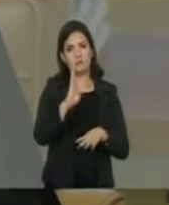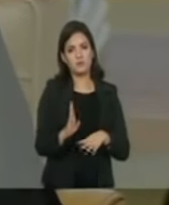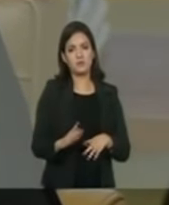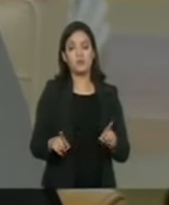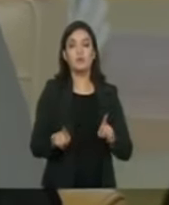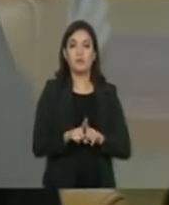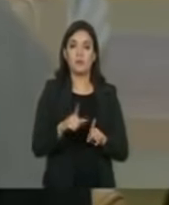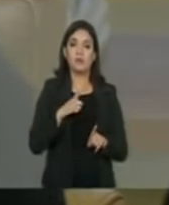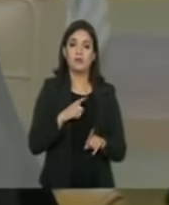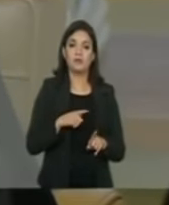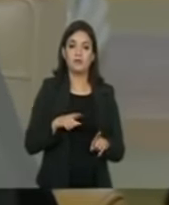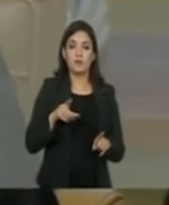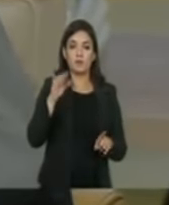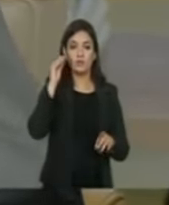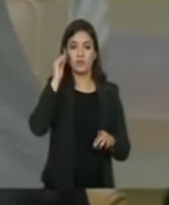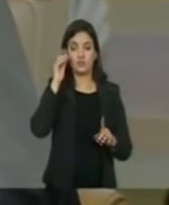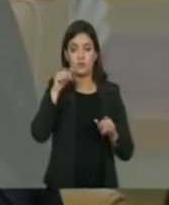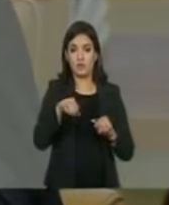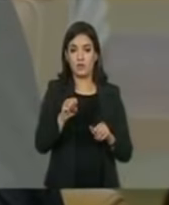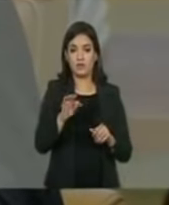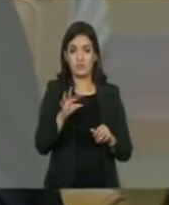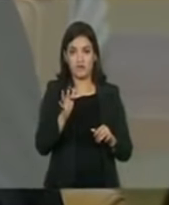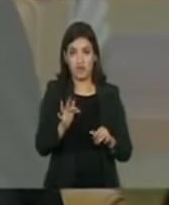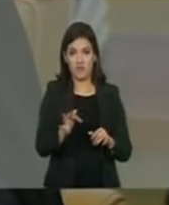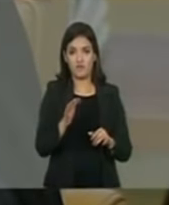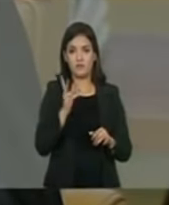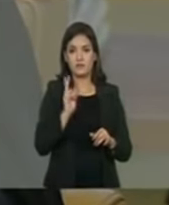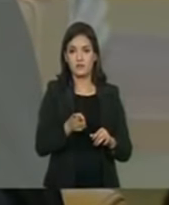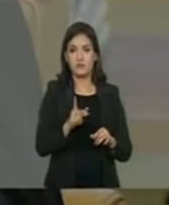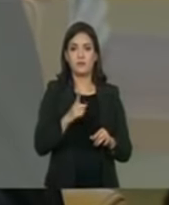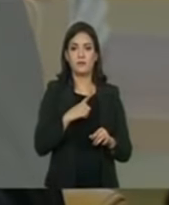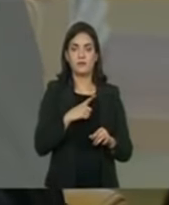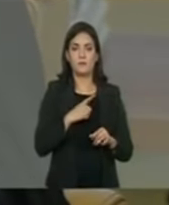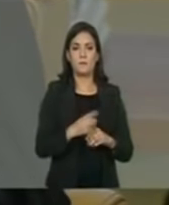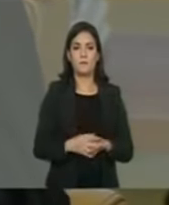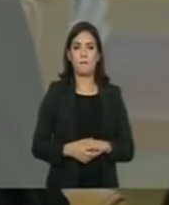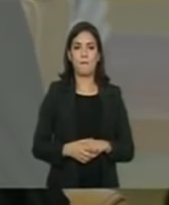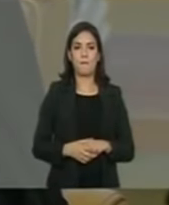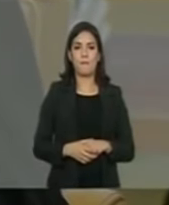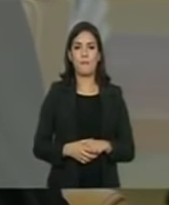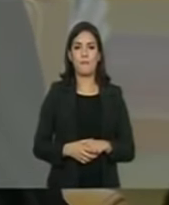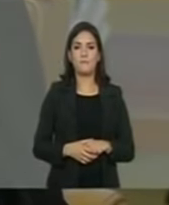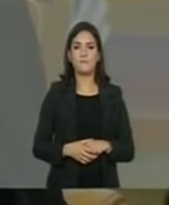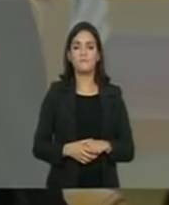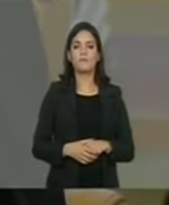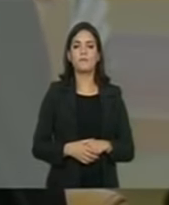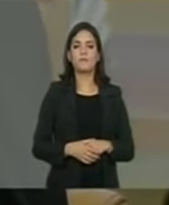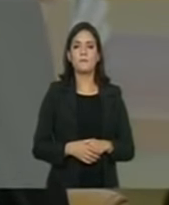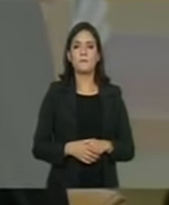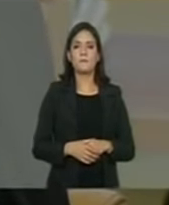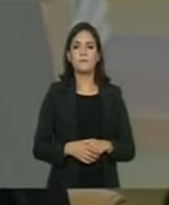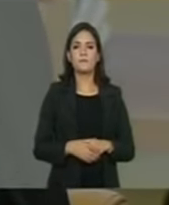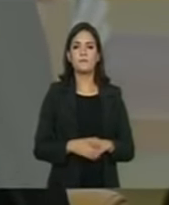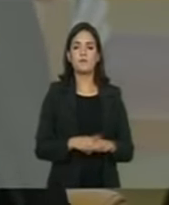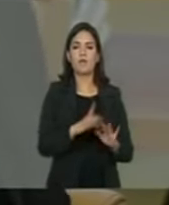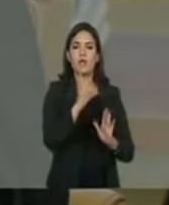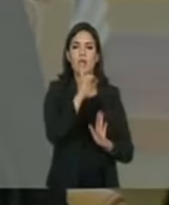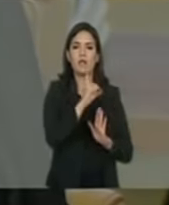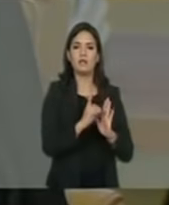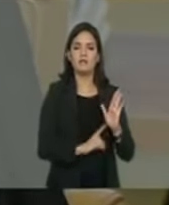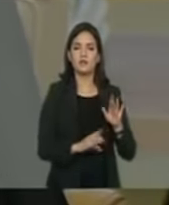entendido a jurisprudência do supremo tribunal federal que é o que eu aqui menciono a declaração continuado e direitos e